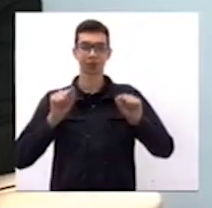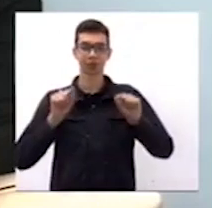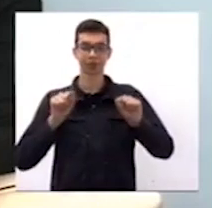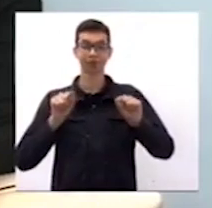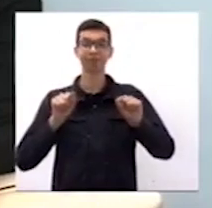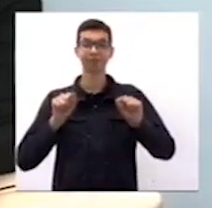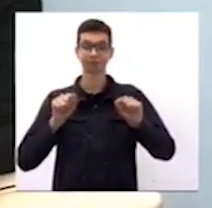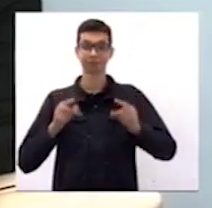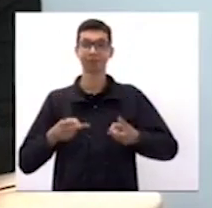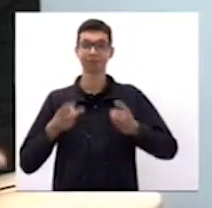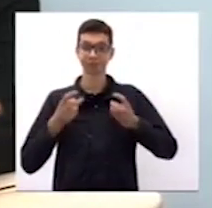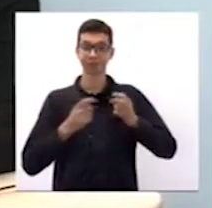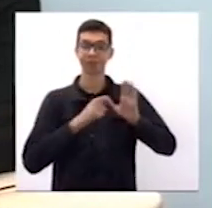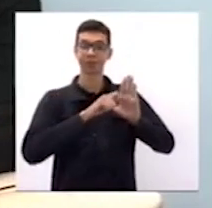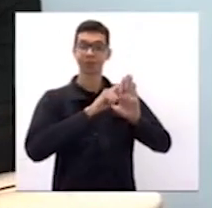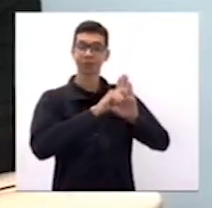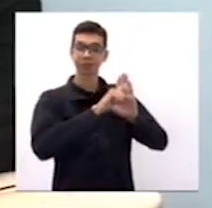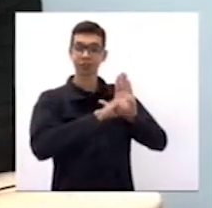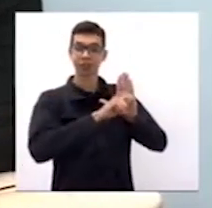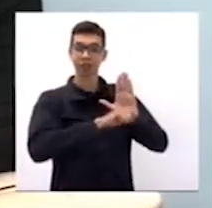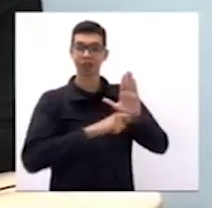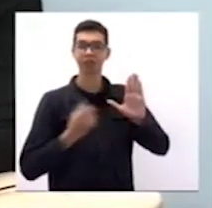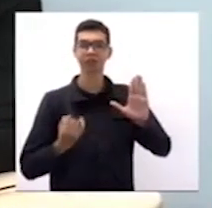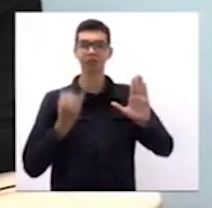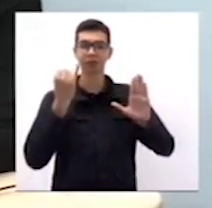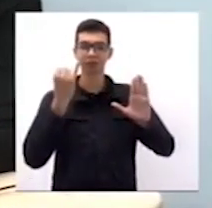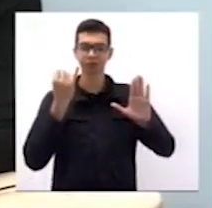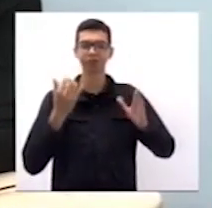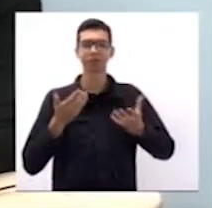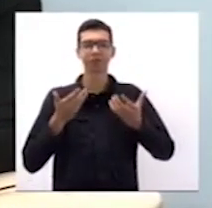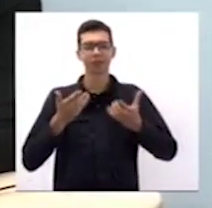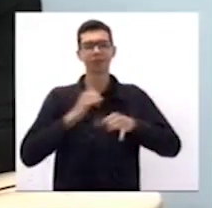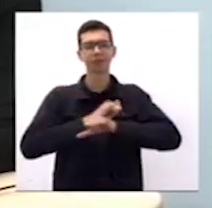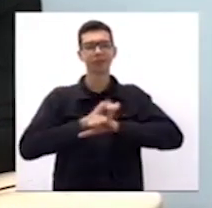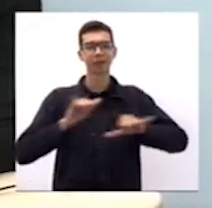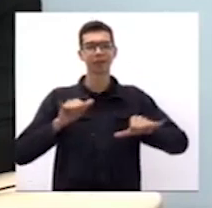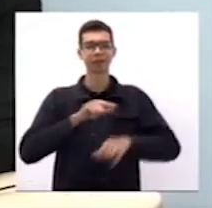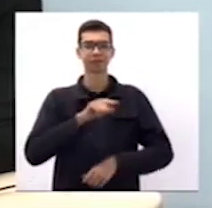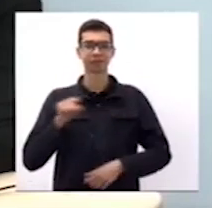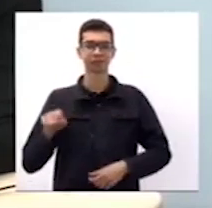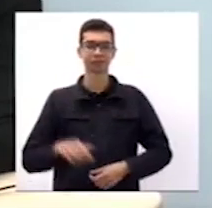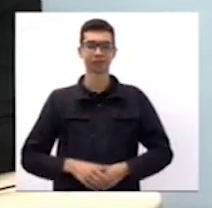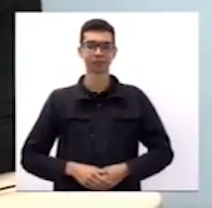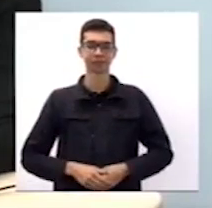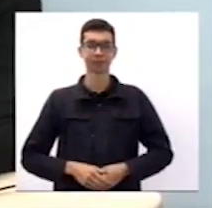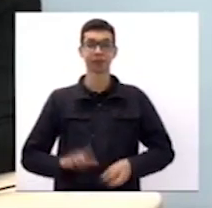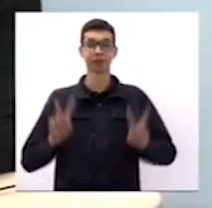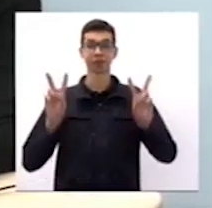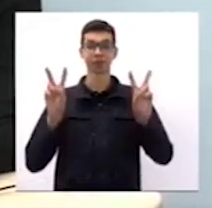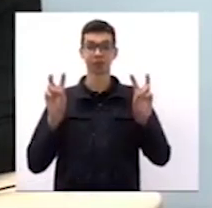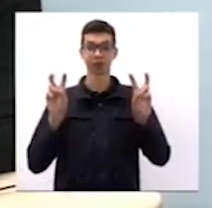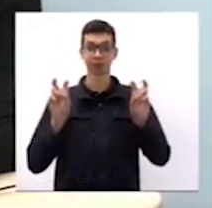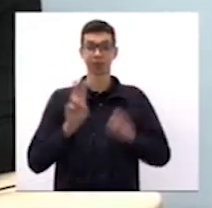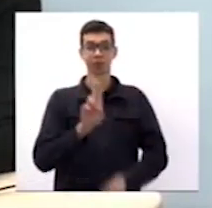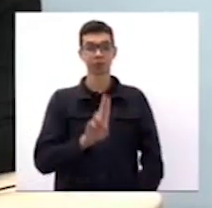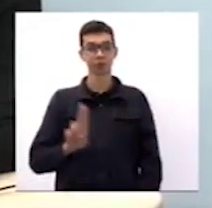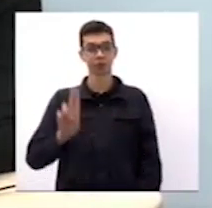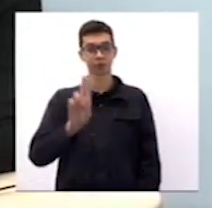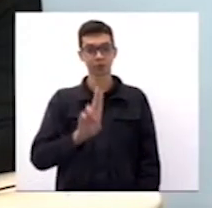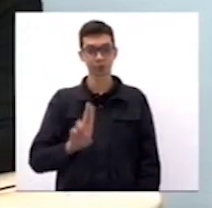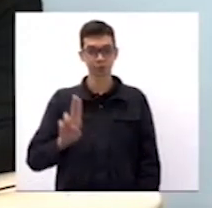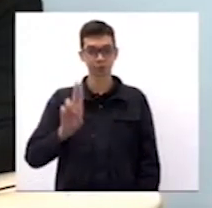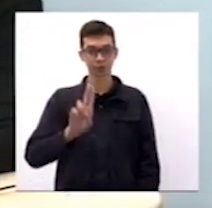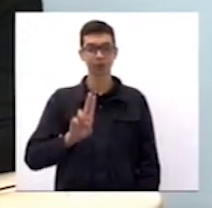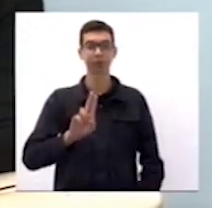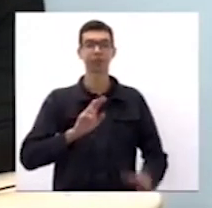um instrumento importante. E eu queria aqui ressaltar que dentro dessa perspectiva da utilização do diário de bordo,